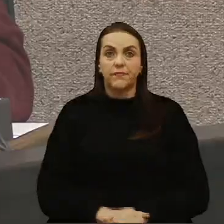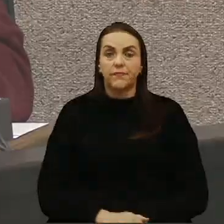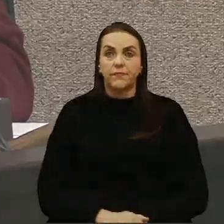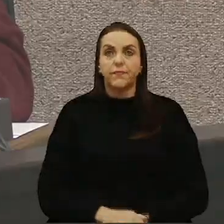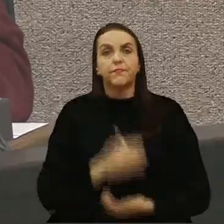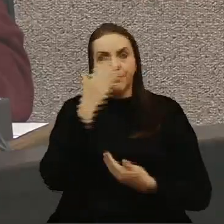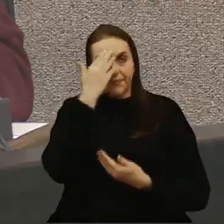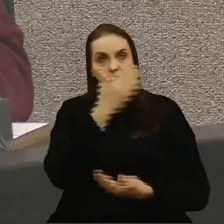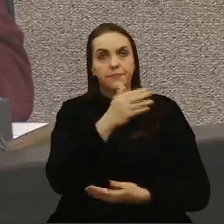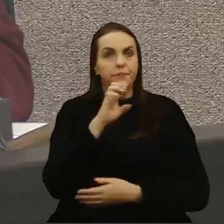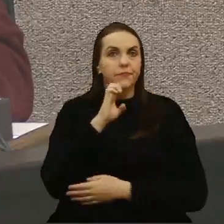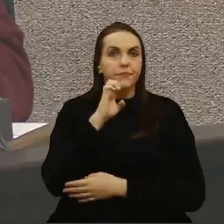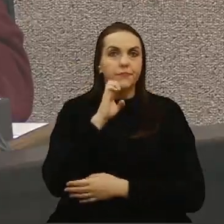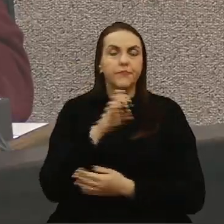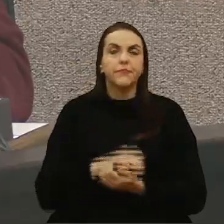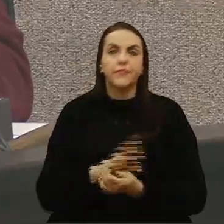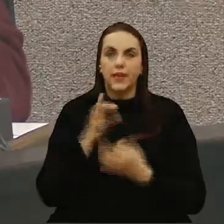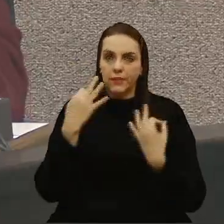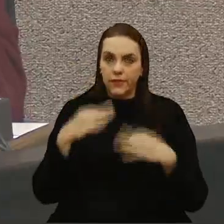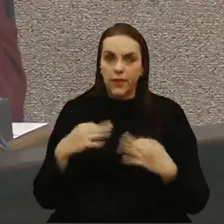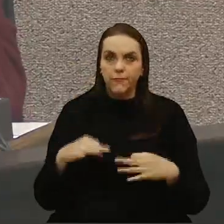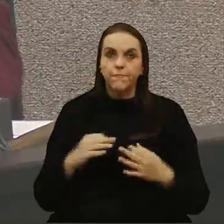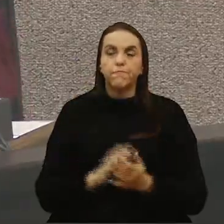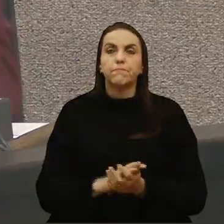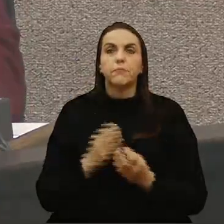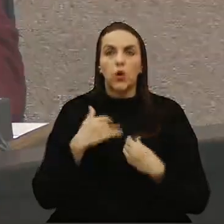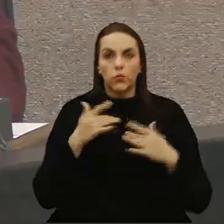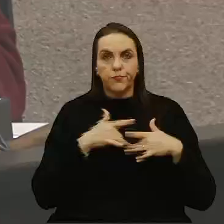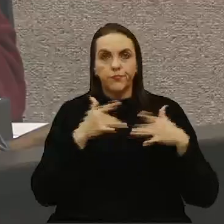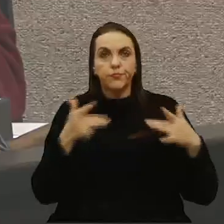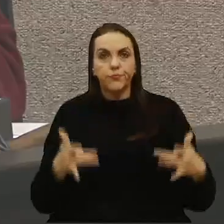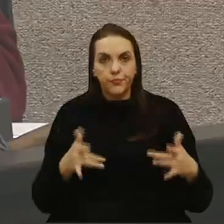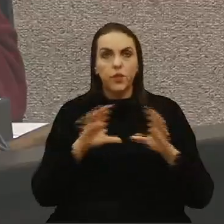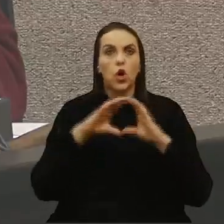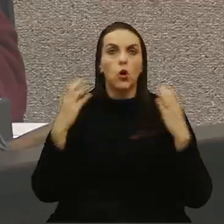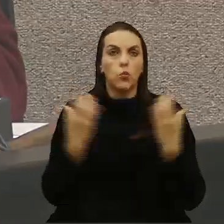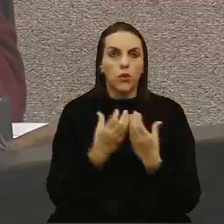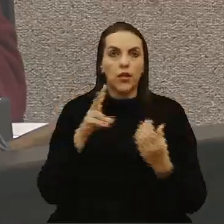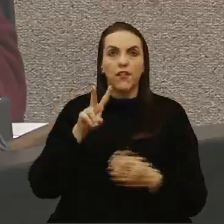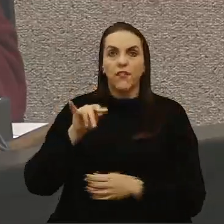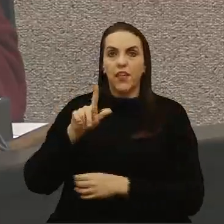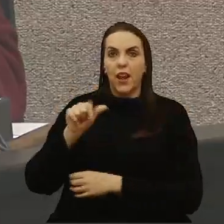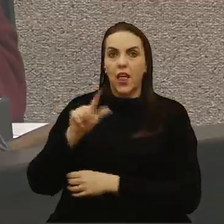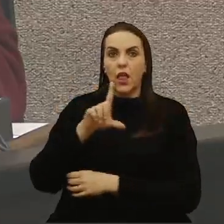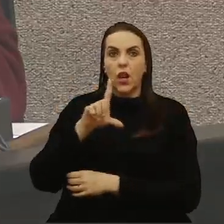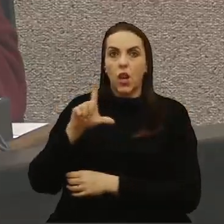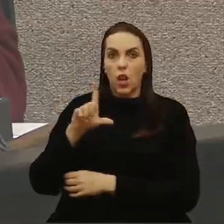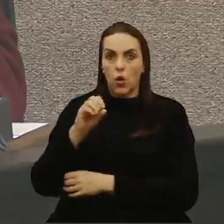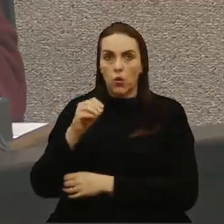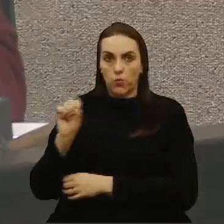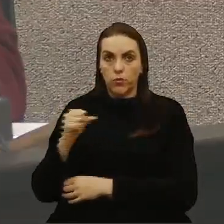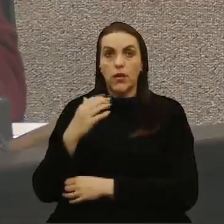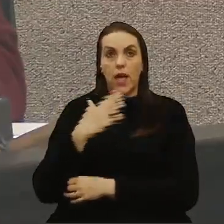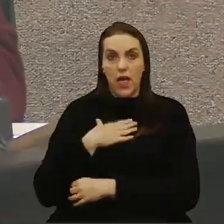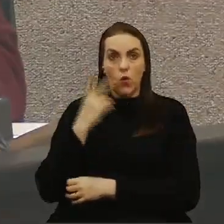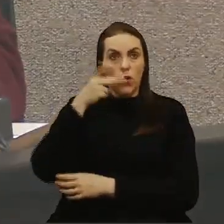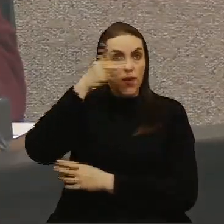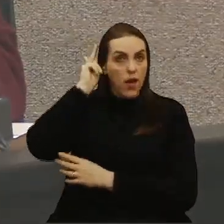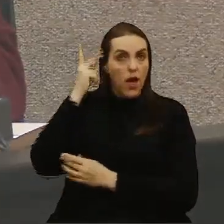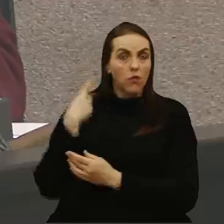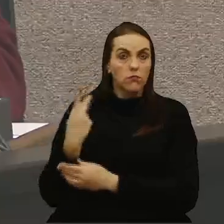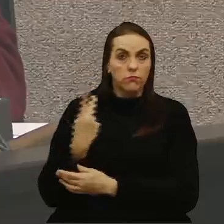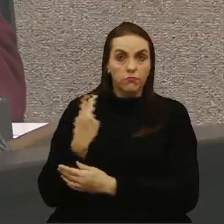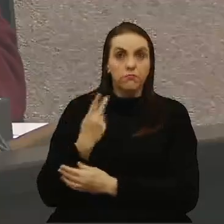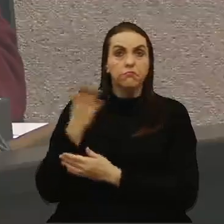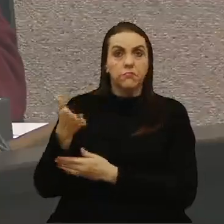Muito obrigada, vereadora Estela, é isso mesmo. Então, me solidarizo com a comunidade lá do Vila Lobos, onde eu e o vereador Iago estivemos lá na manifestação